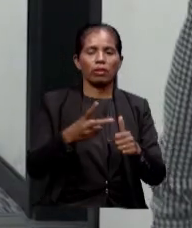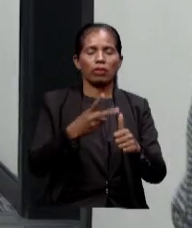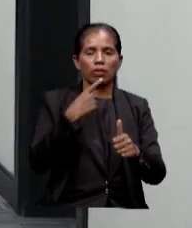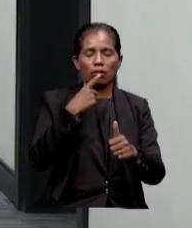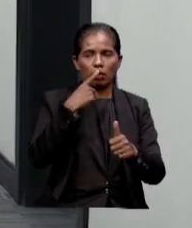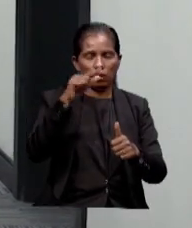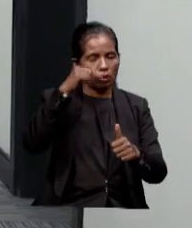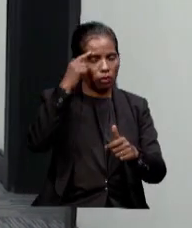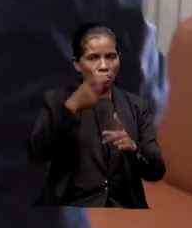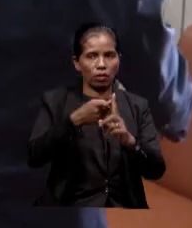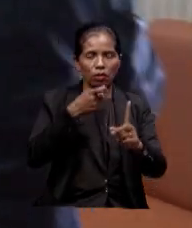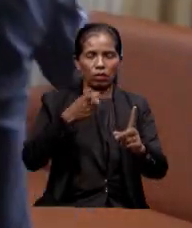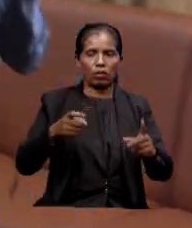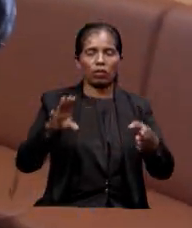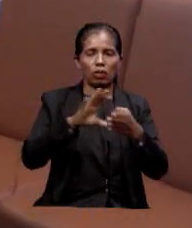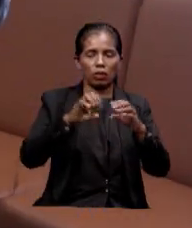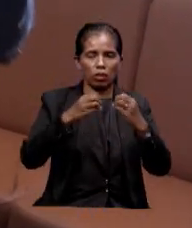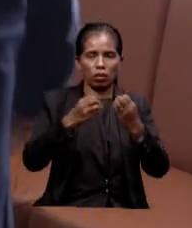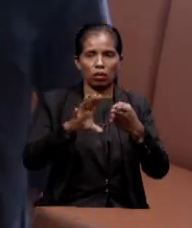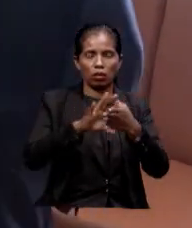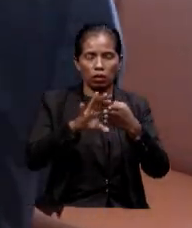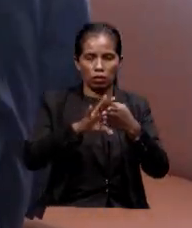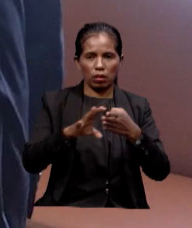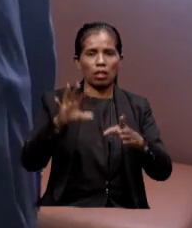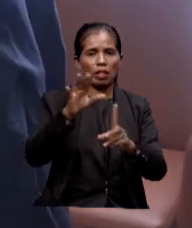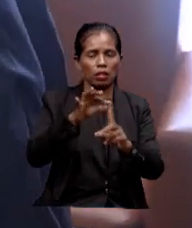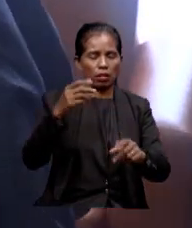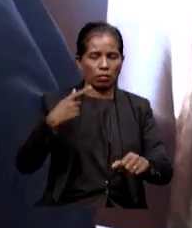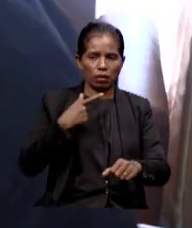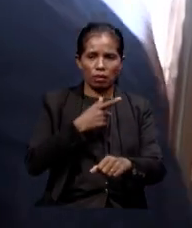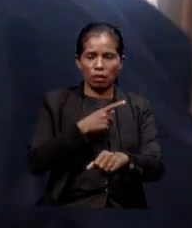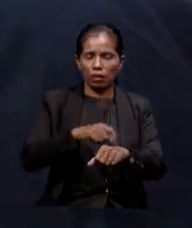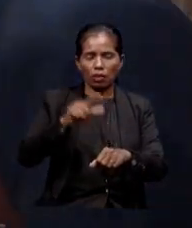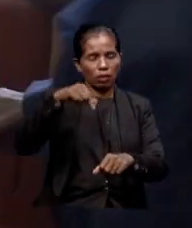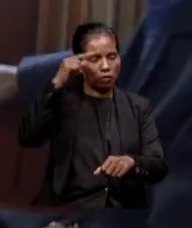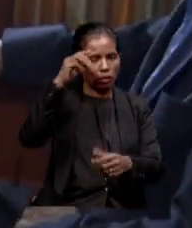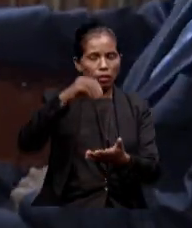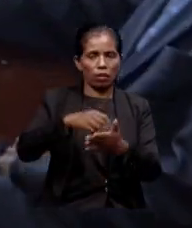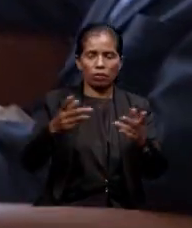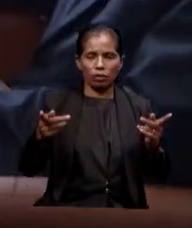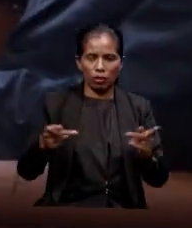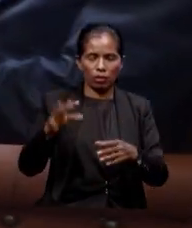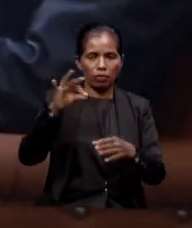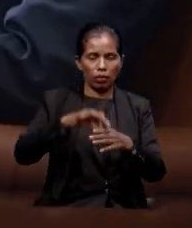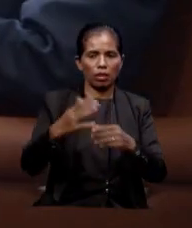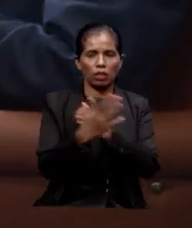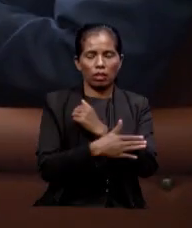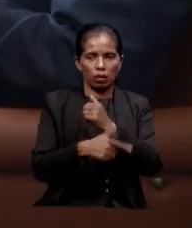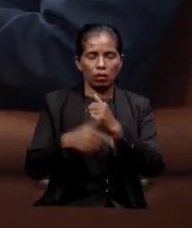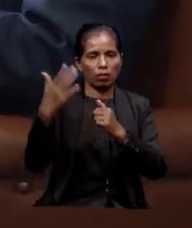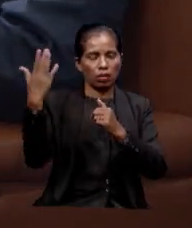hateten governo li husi organ eleitoral e a eleição parlamentar. Governo se aumenta tan centro votação israelaran nomos